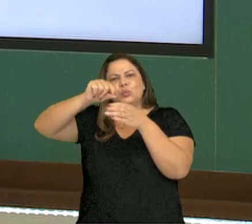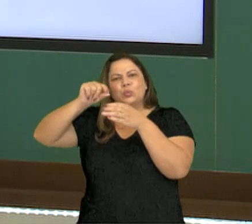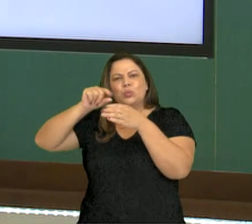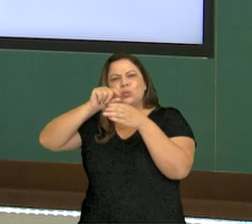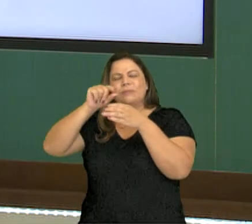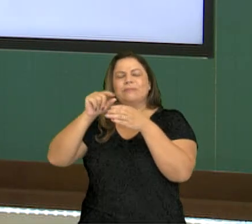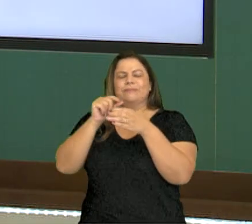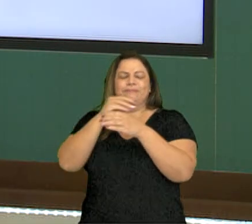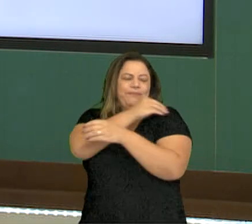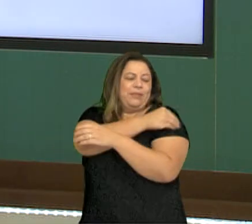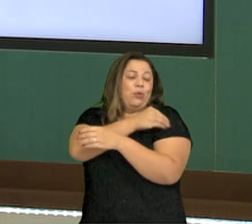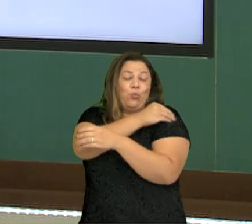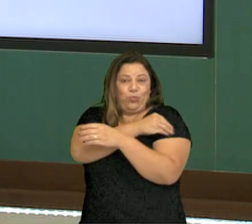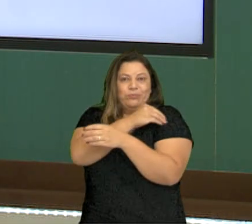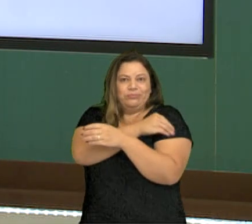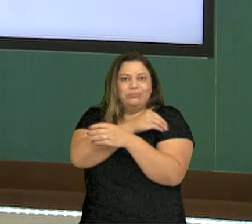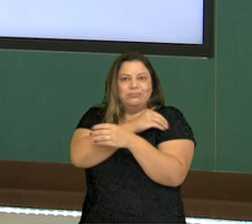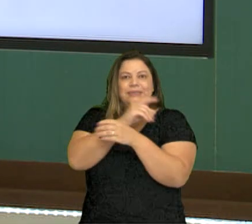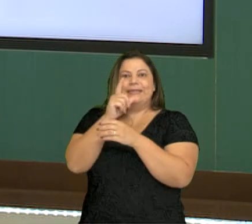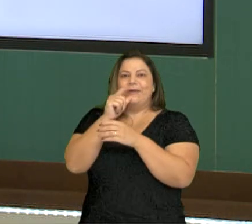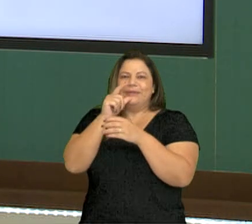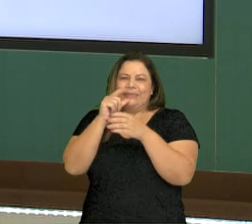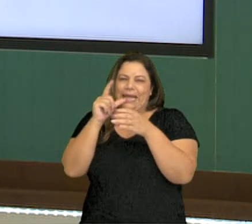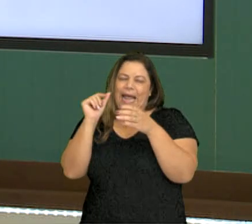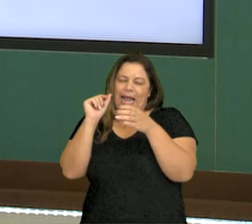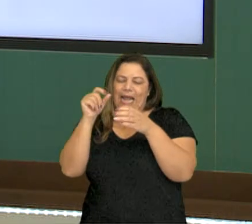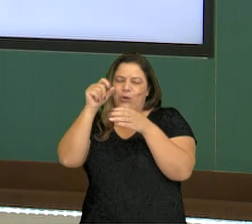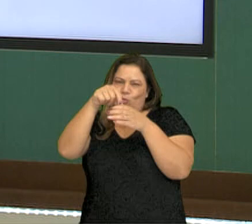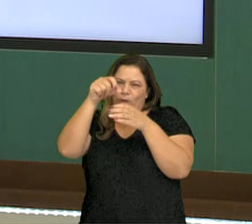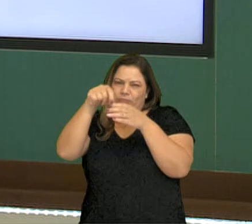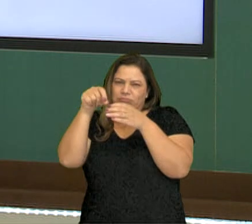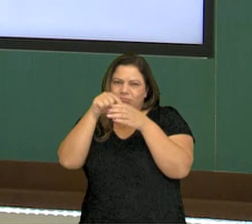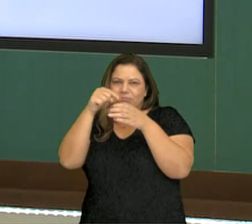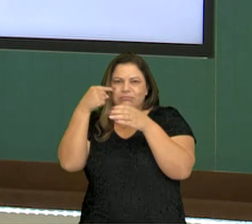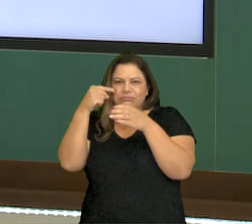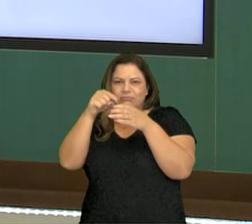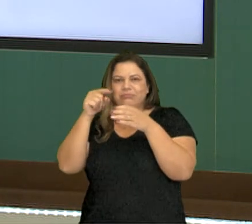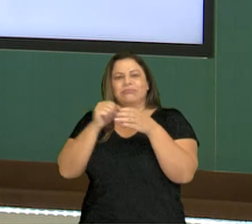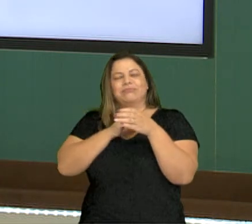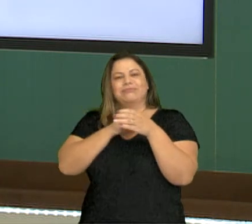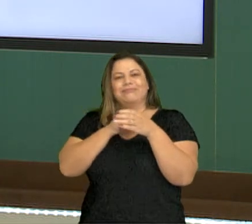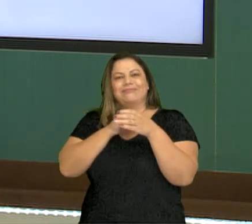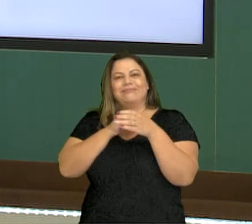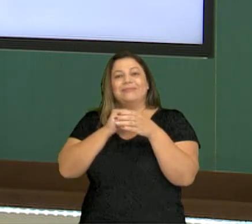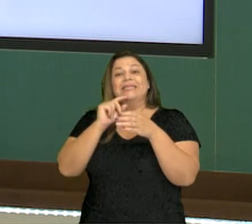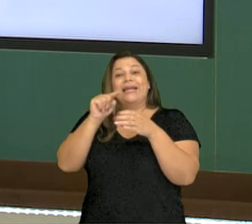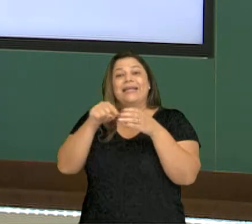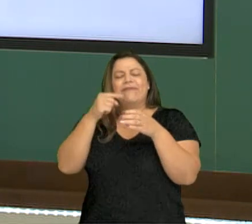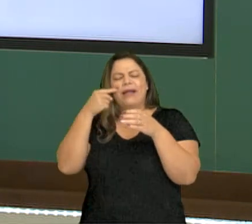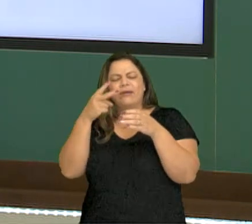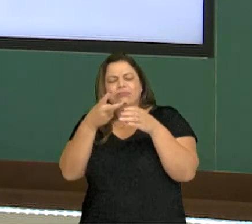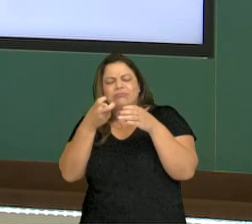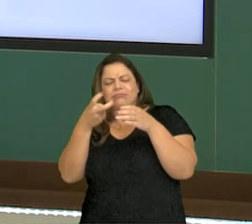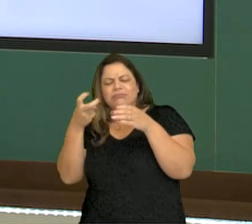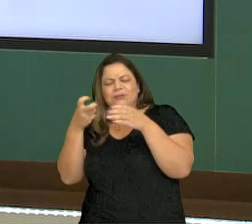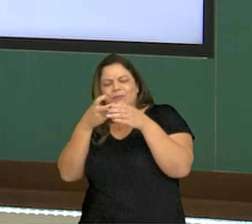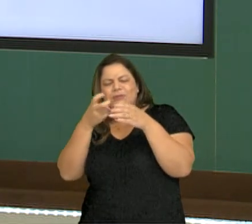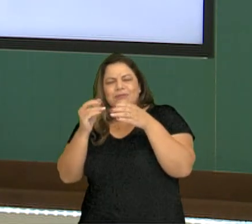umedecido e um grãozinho, dois grãozinhos, de feijão, né? A sementinha do feijão. E vai